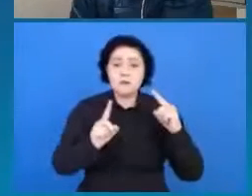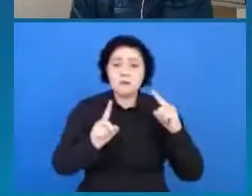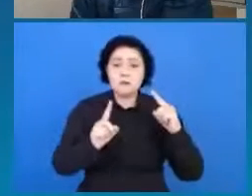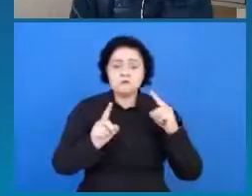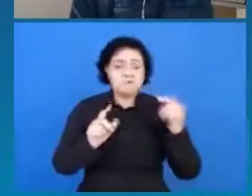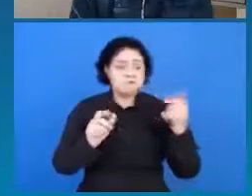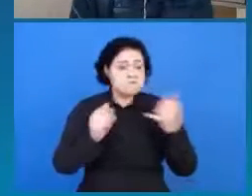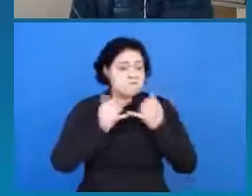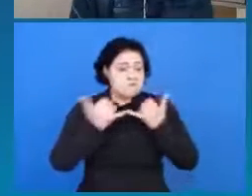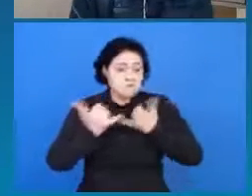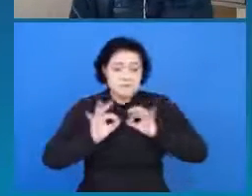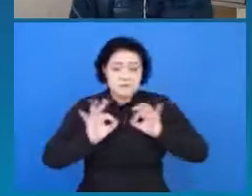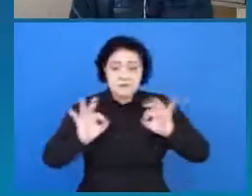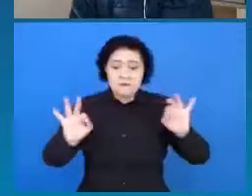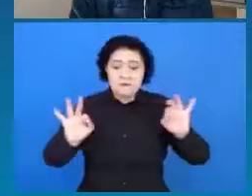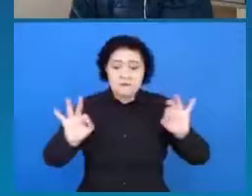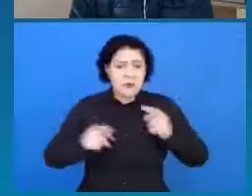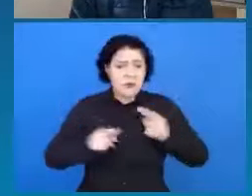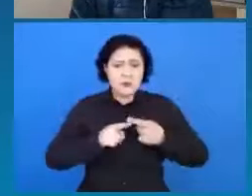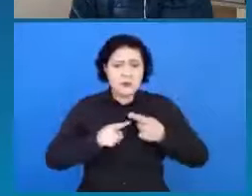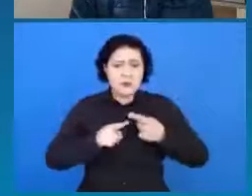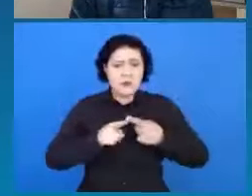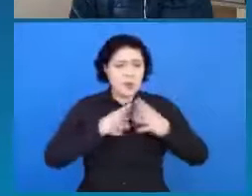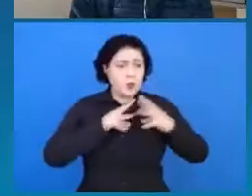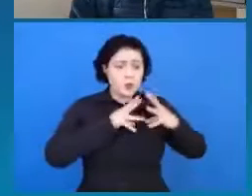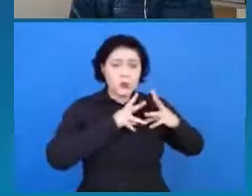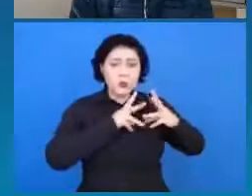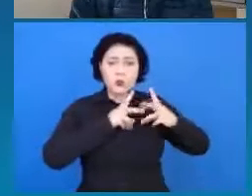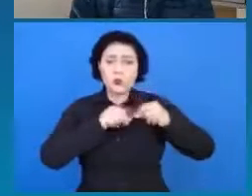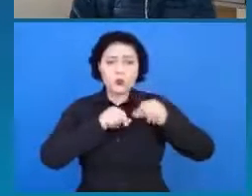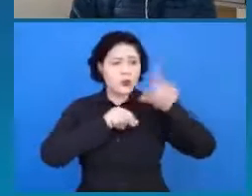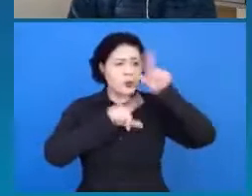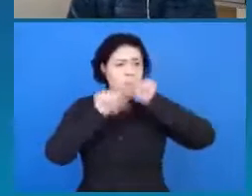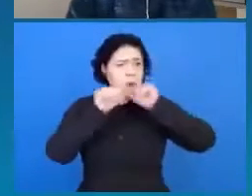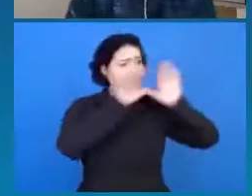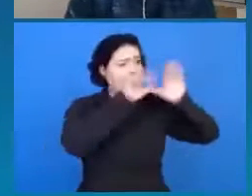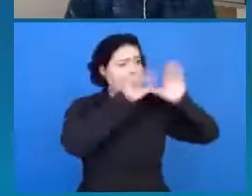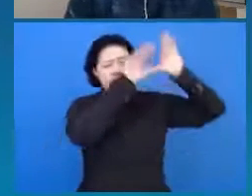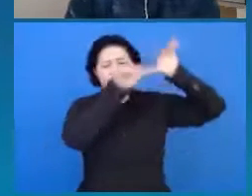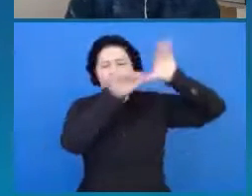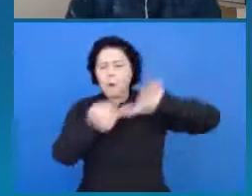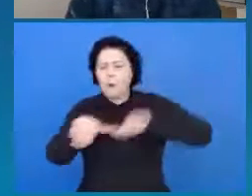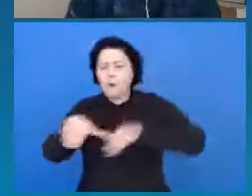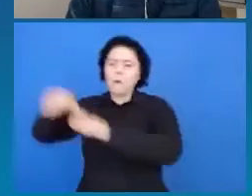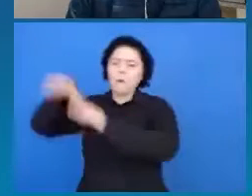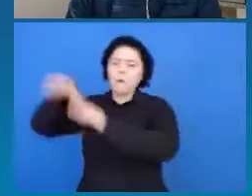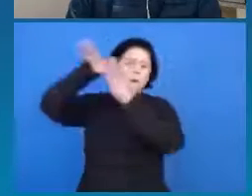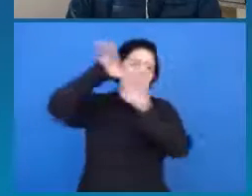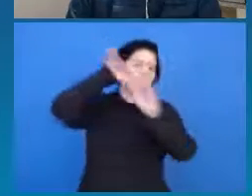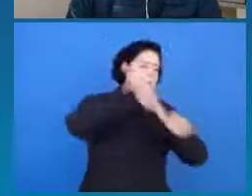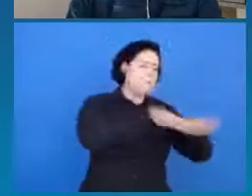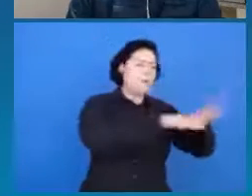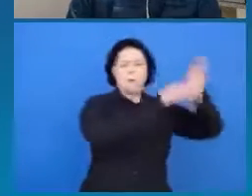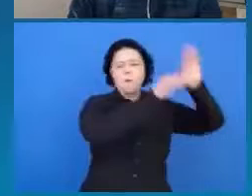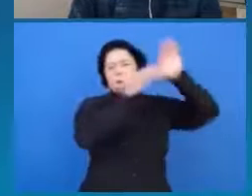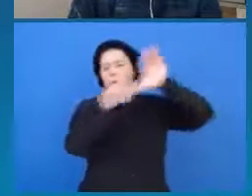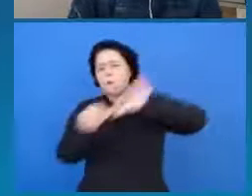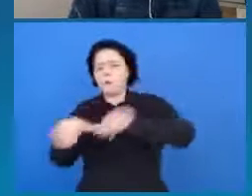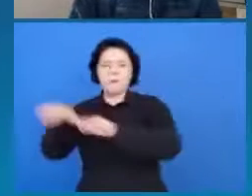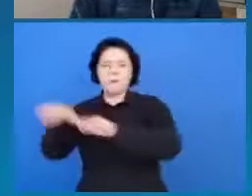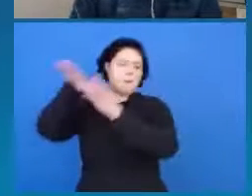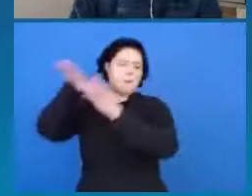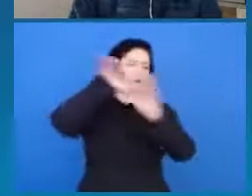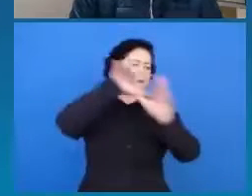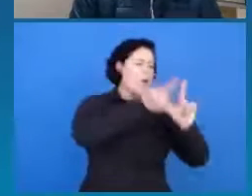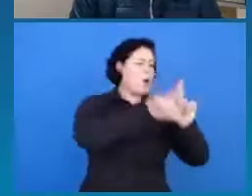sem aparente razão subitamente todos eles resolvem bater asas em revoada ao mesmo tempo